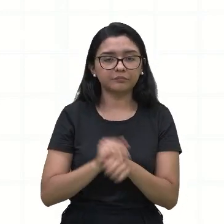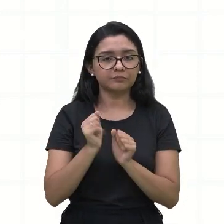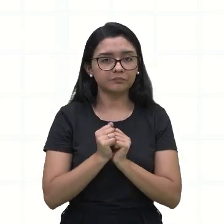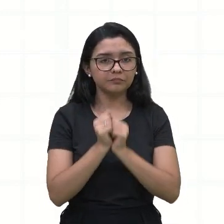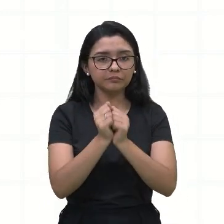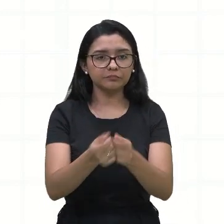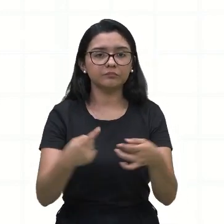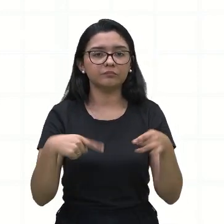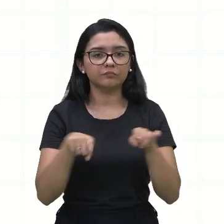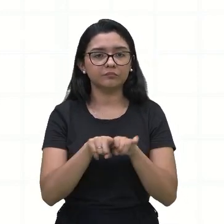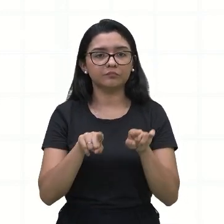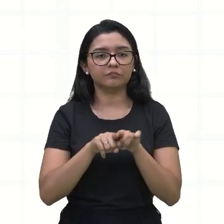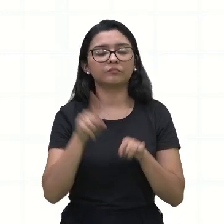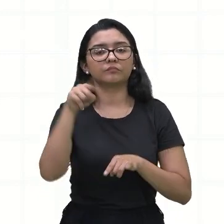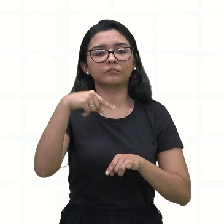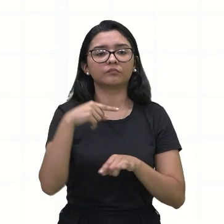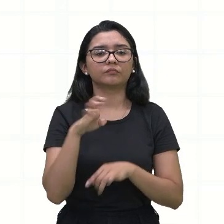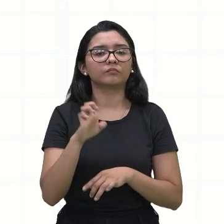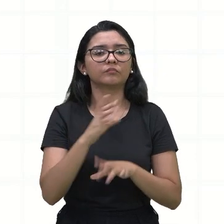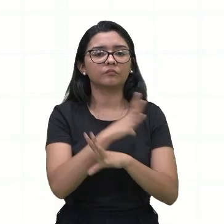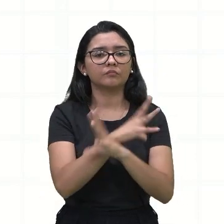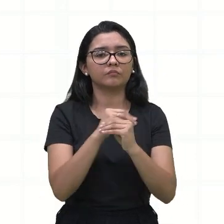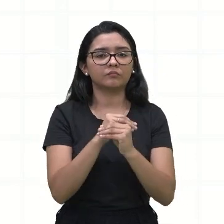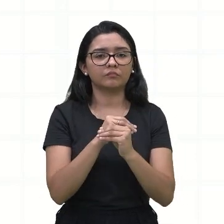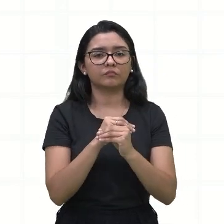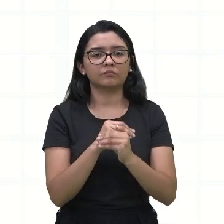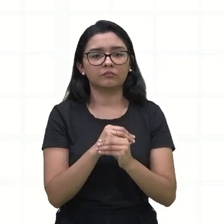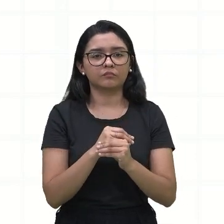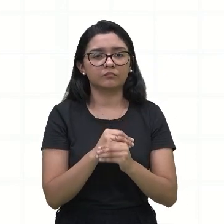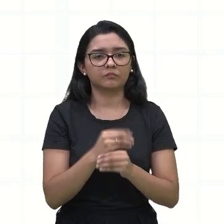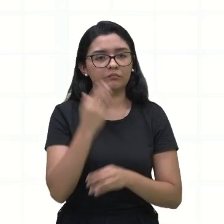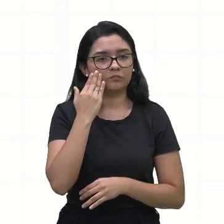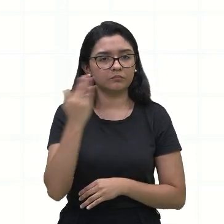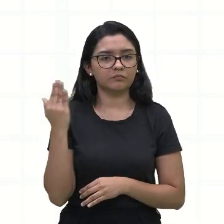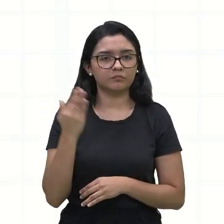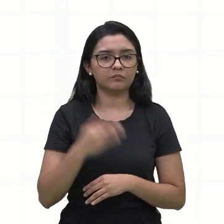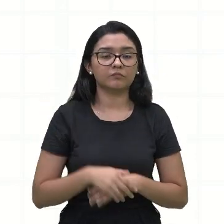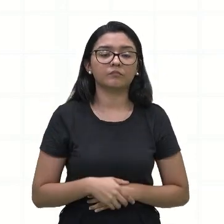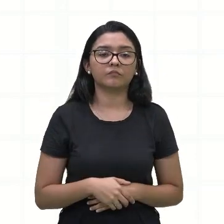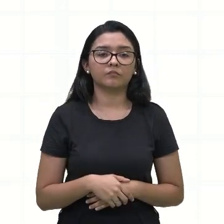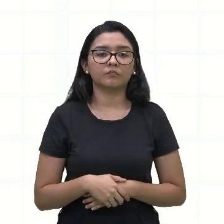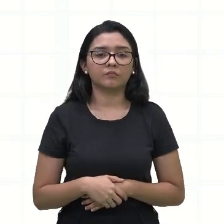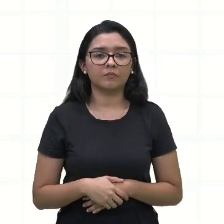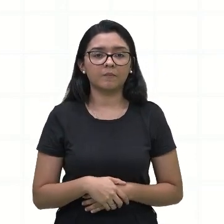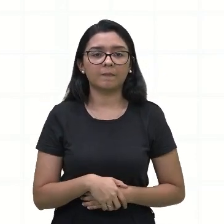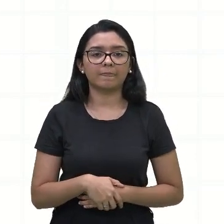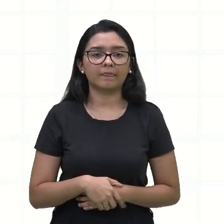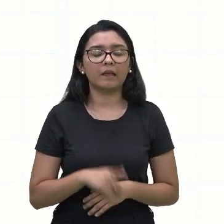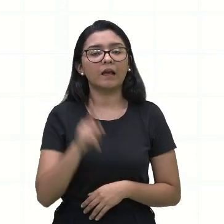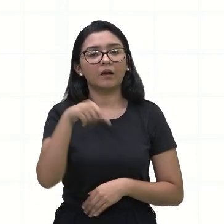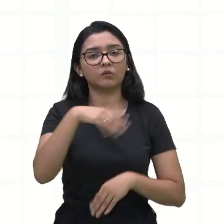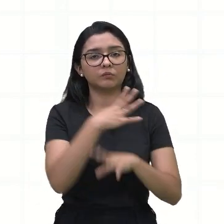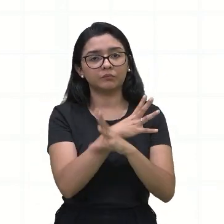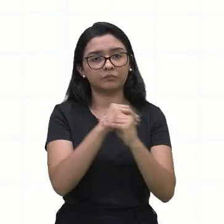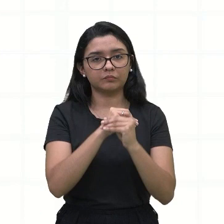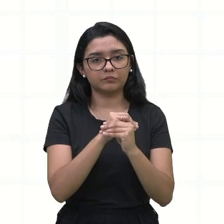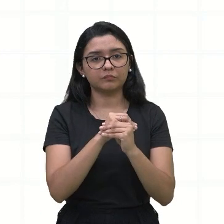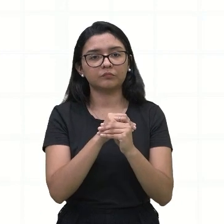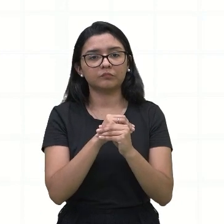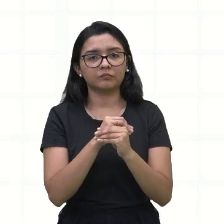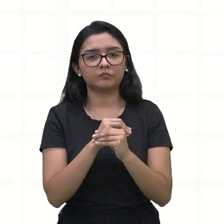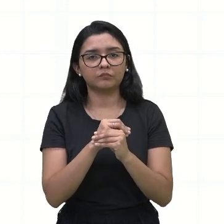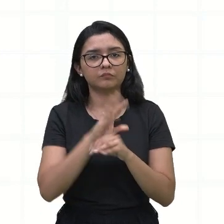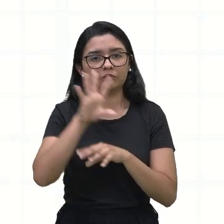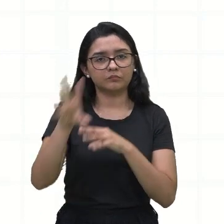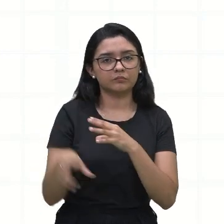o ali é o conectivo, né? Esse aqui, ó, e o coelho é um conectivo que vai adicionar, ele vai